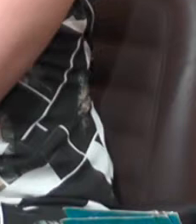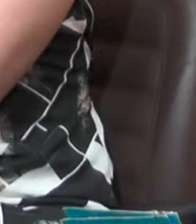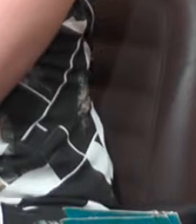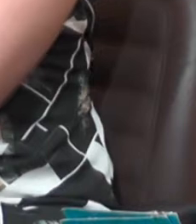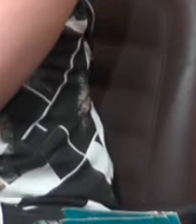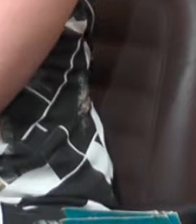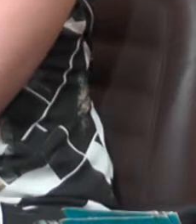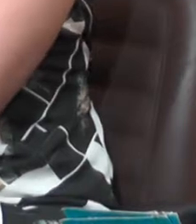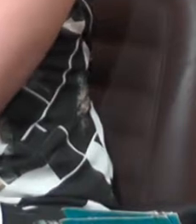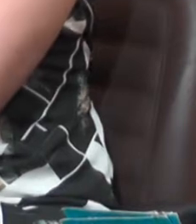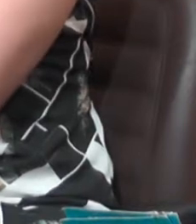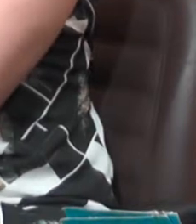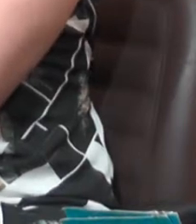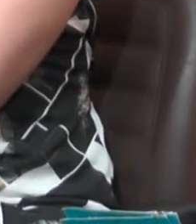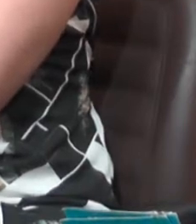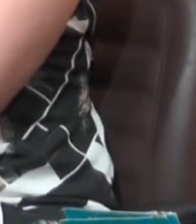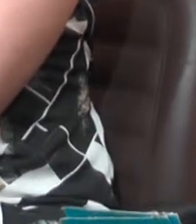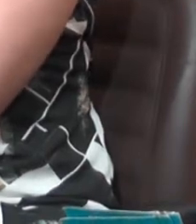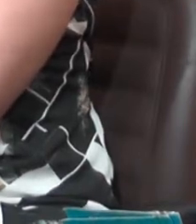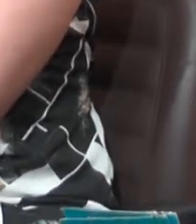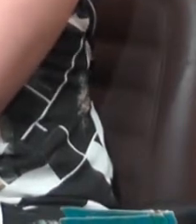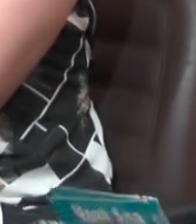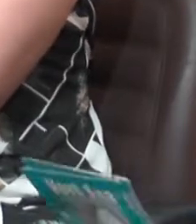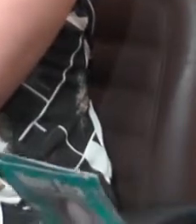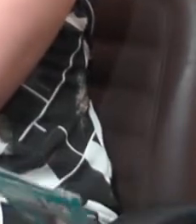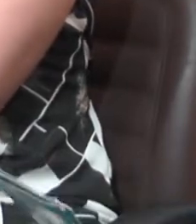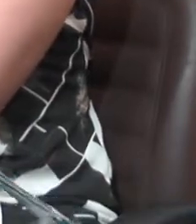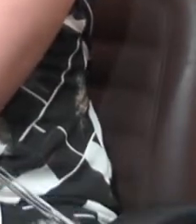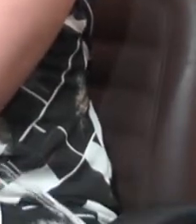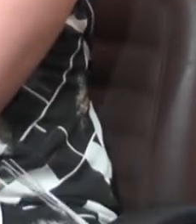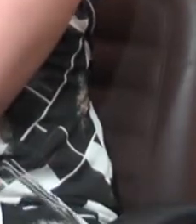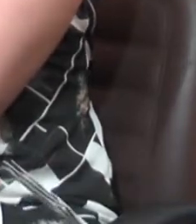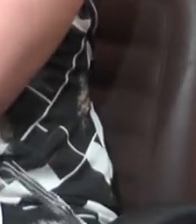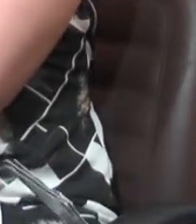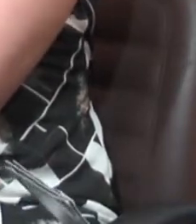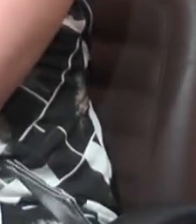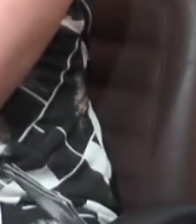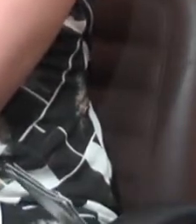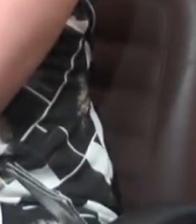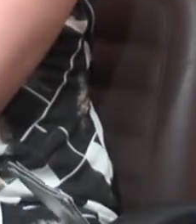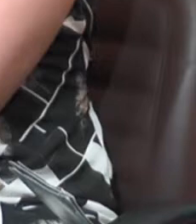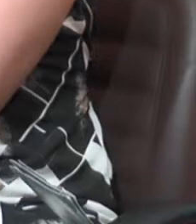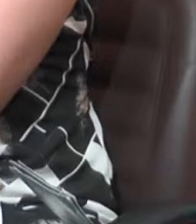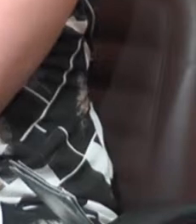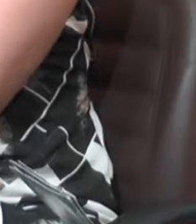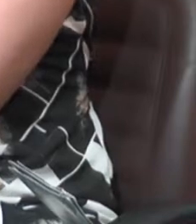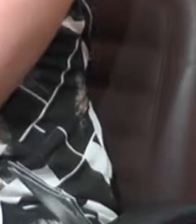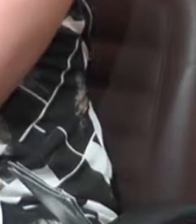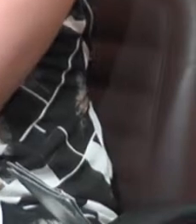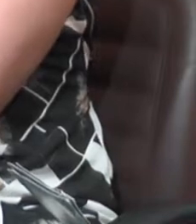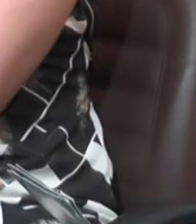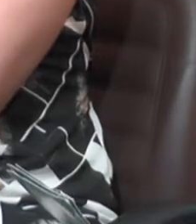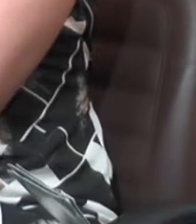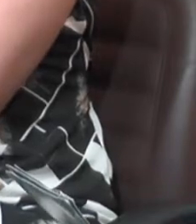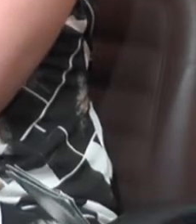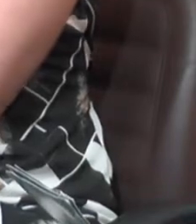profissional intérprete é muito importante, porque ele acompanha, né, o que o professor está falando. Eu sou oralizada, né, eu consigo fazer leitura labial, mas a fala